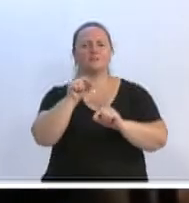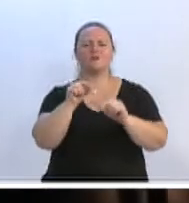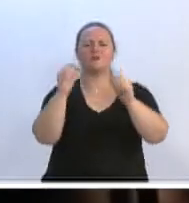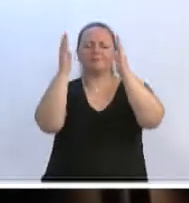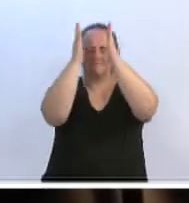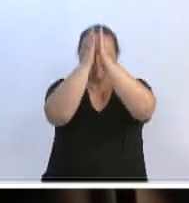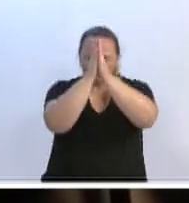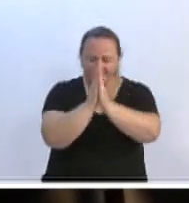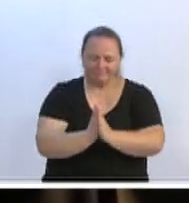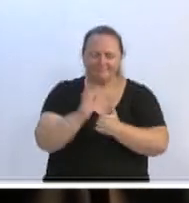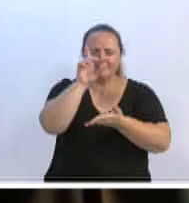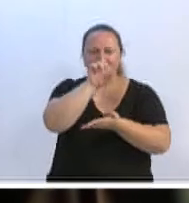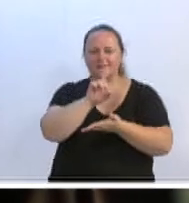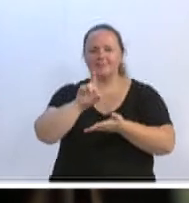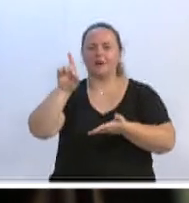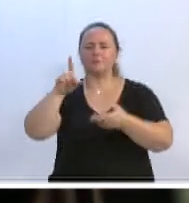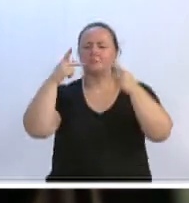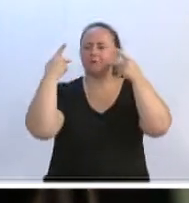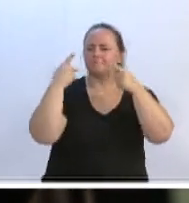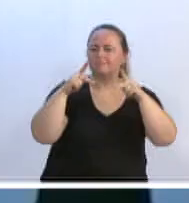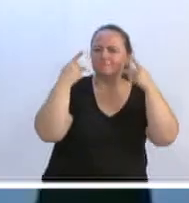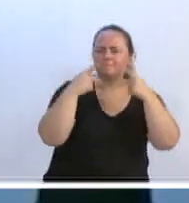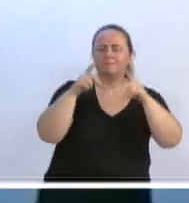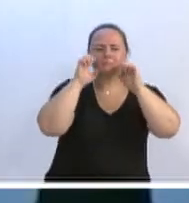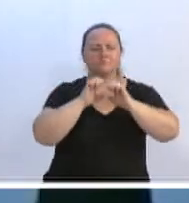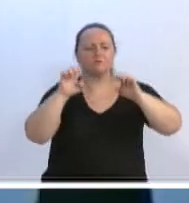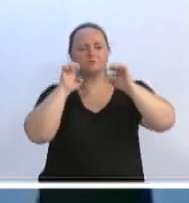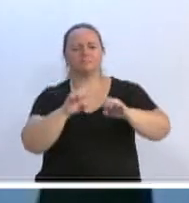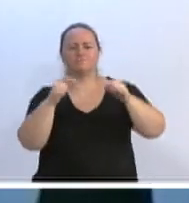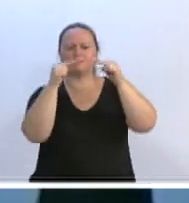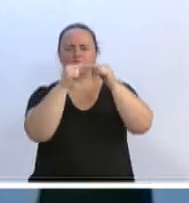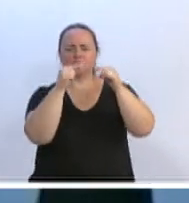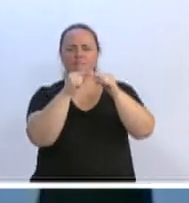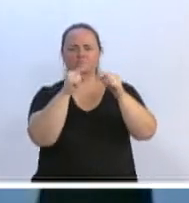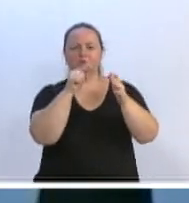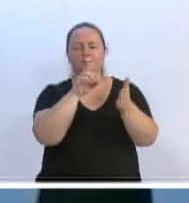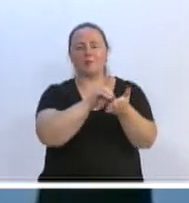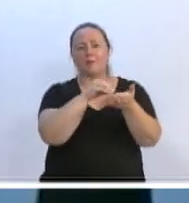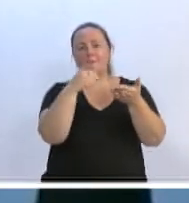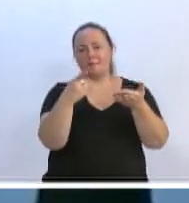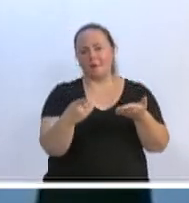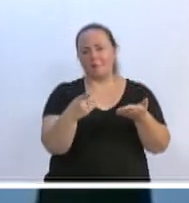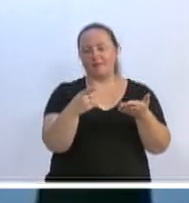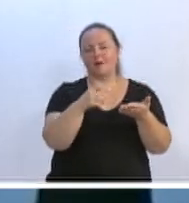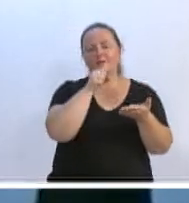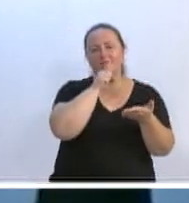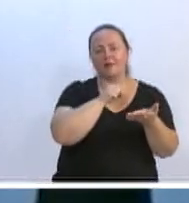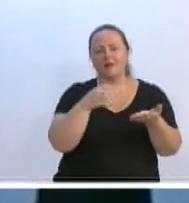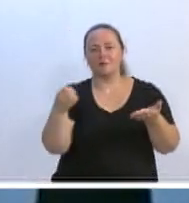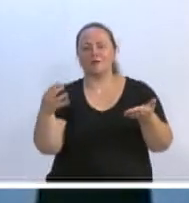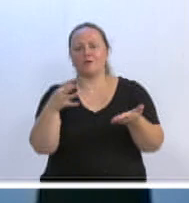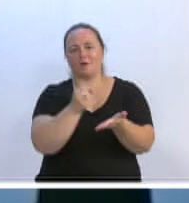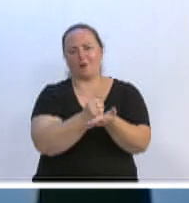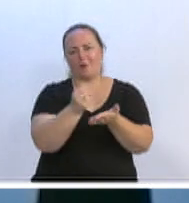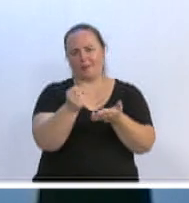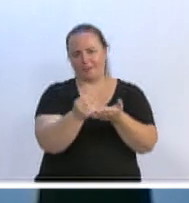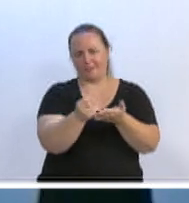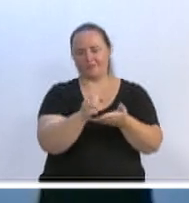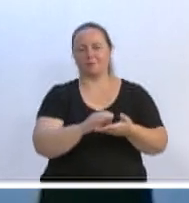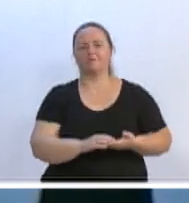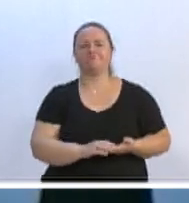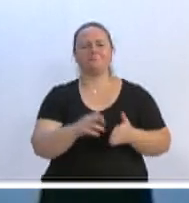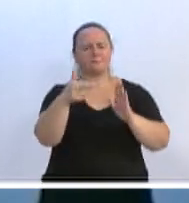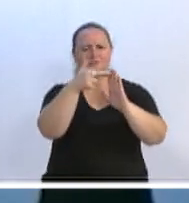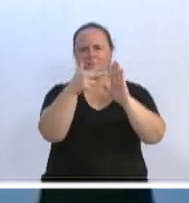Deus e pregar o Evangelho conforme as Escrituras do Velho e do Novo Testamento, como única regra de fé